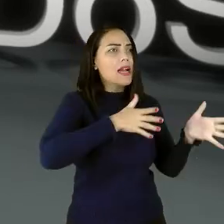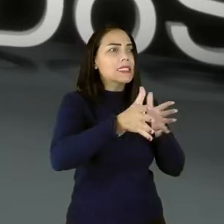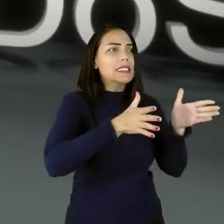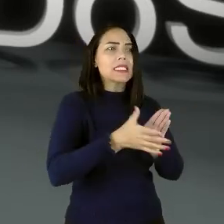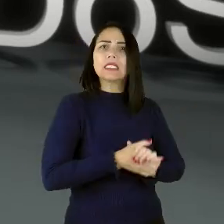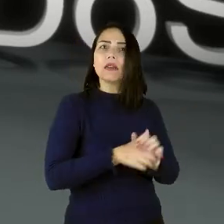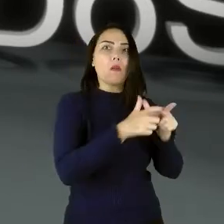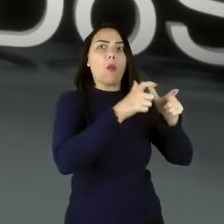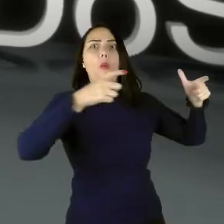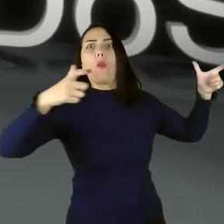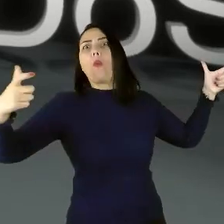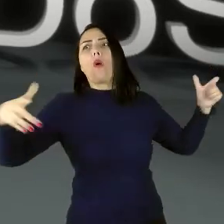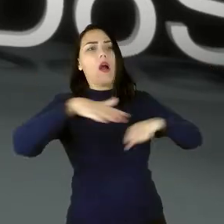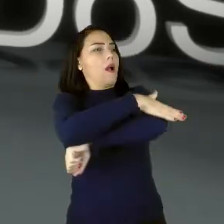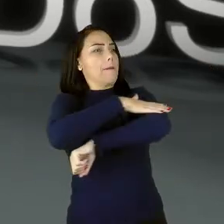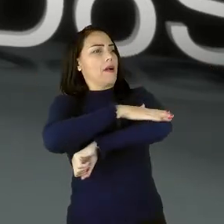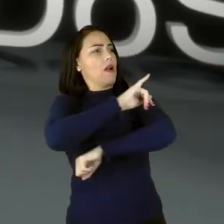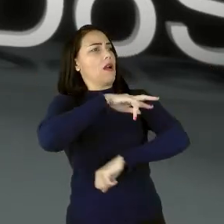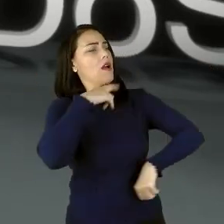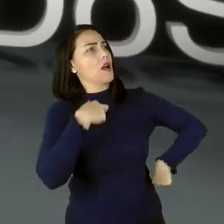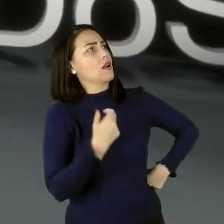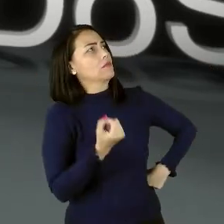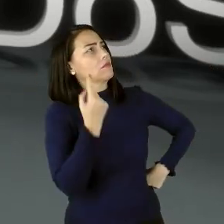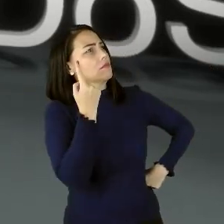pensar em um grande parque urbano para Jaraguá do Sul."